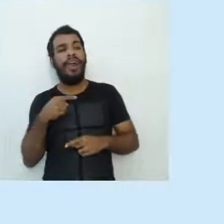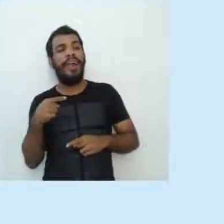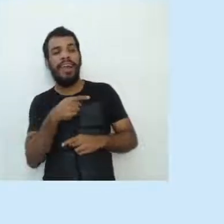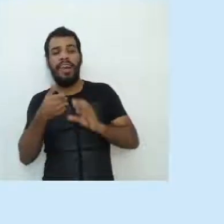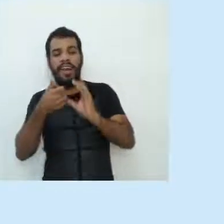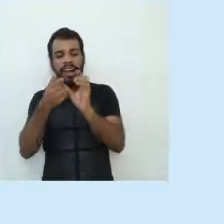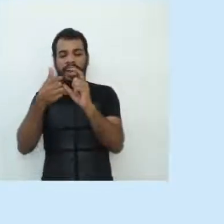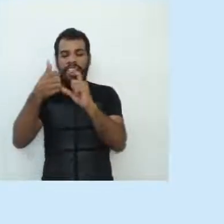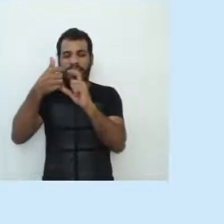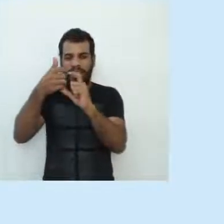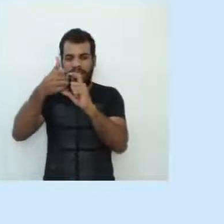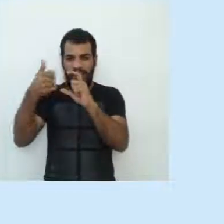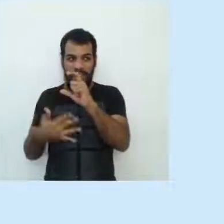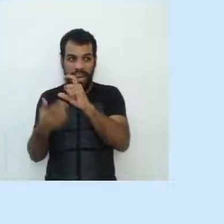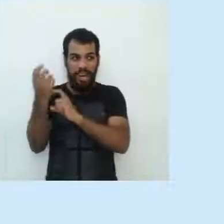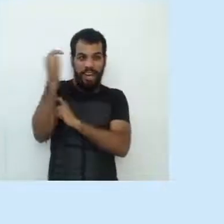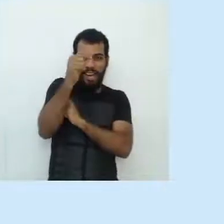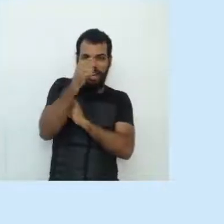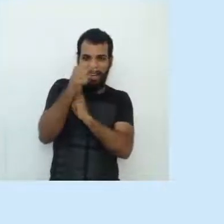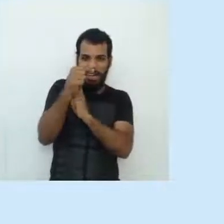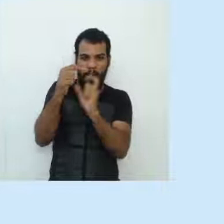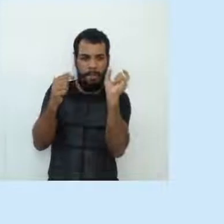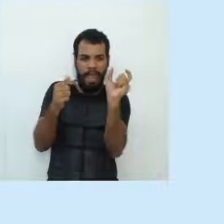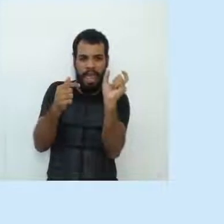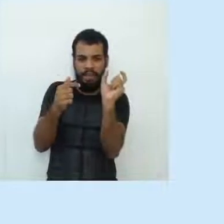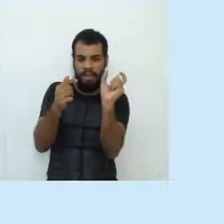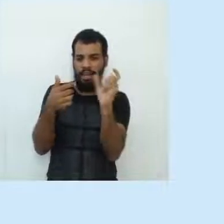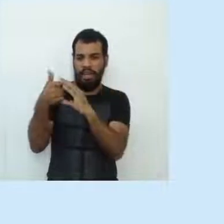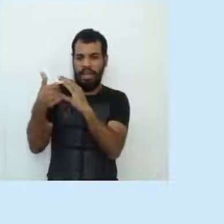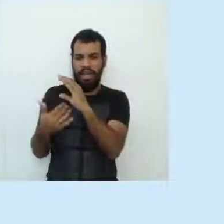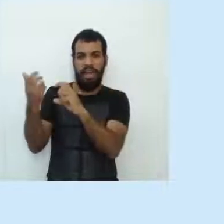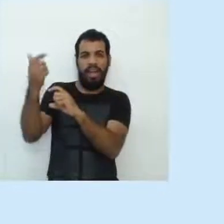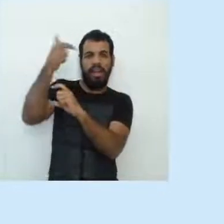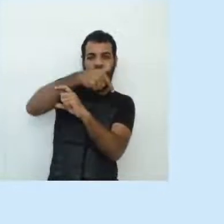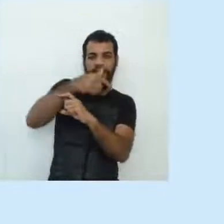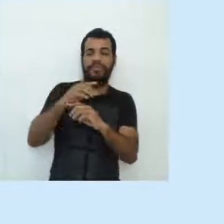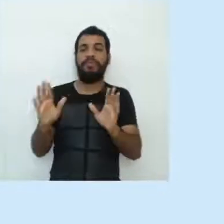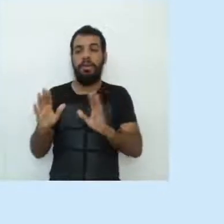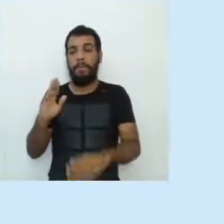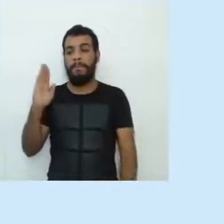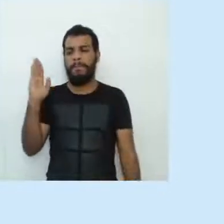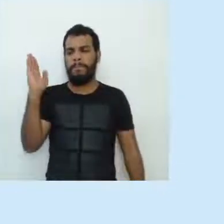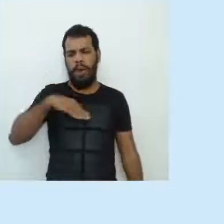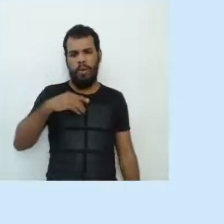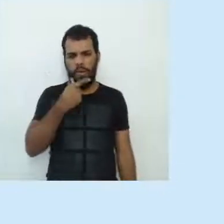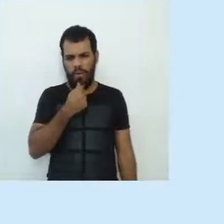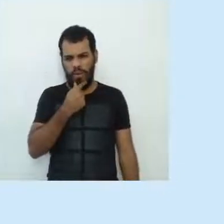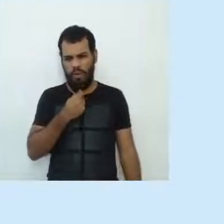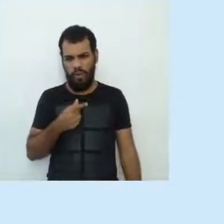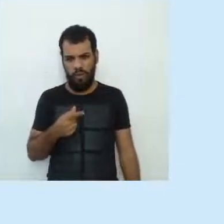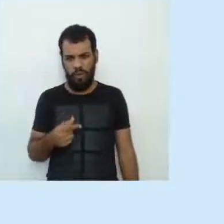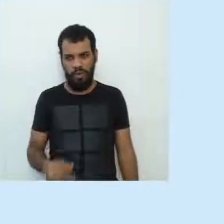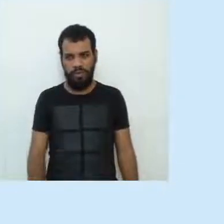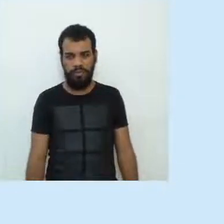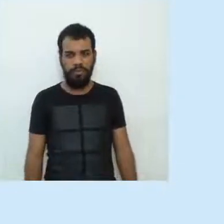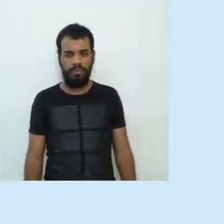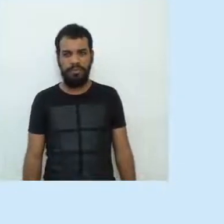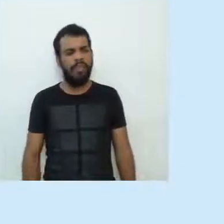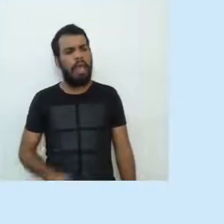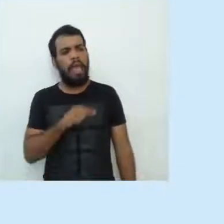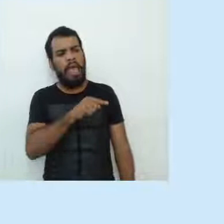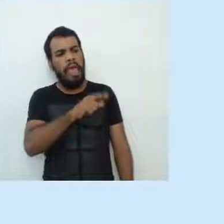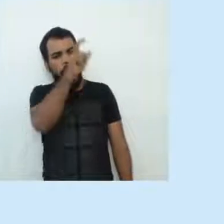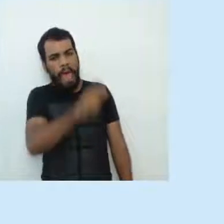substantivos. No primeiro caso, eu estou caracterizando o Eduardo, que é um mau garoto. Depois, ele, que é um mau político, né?